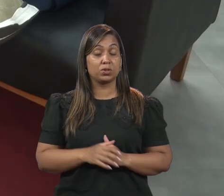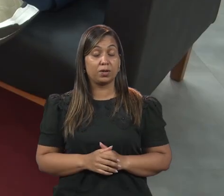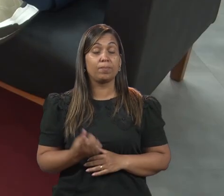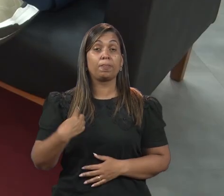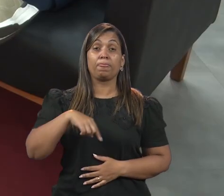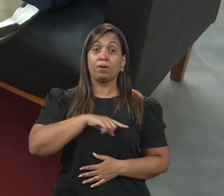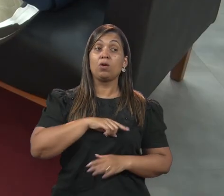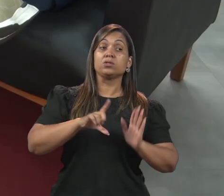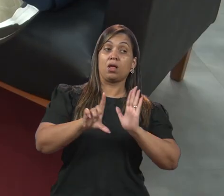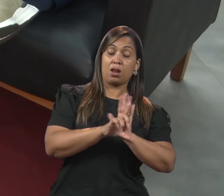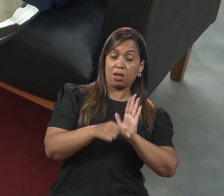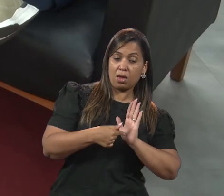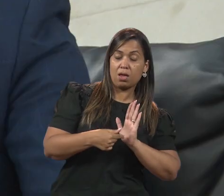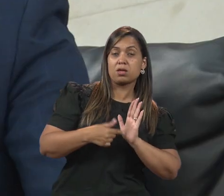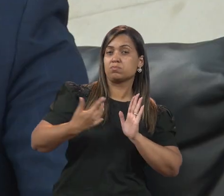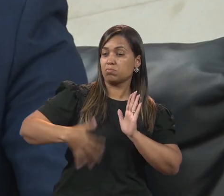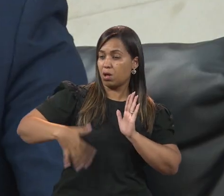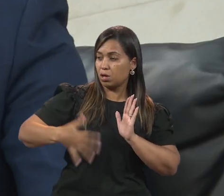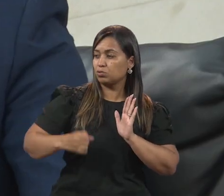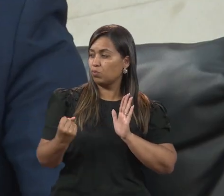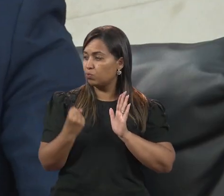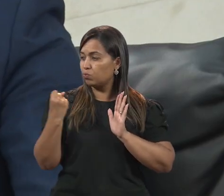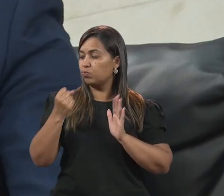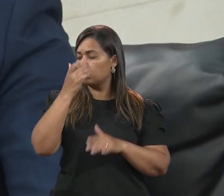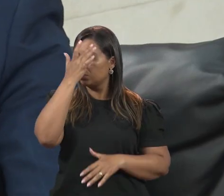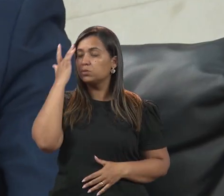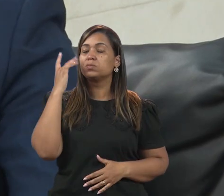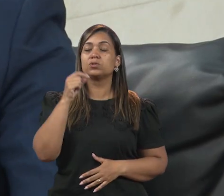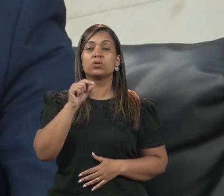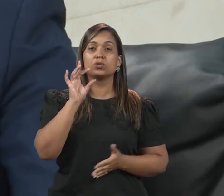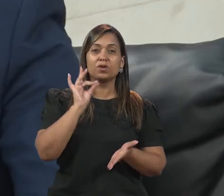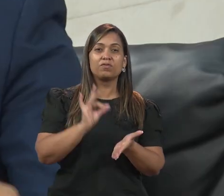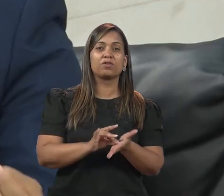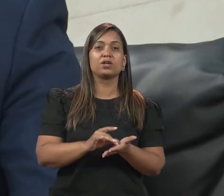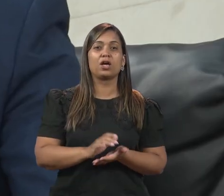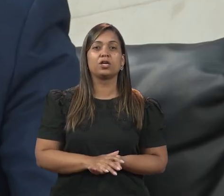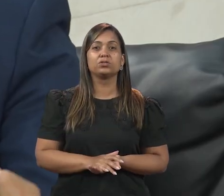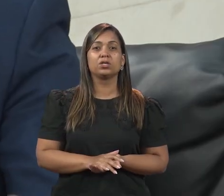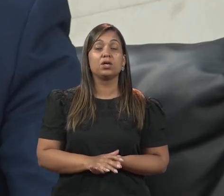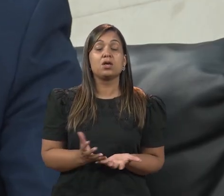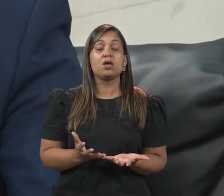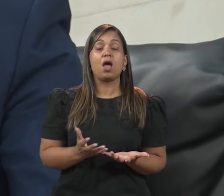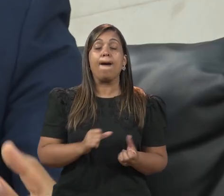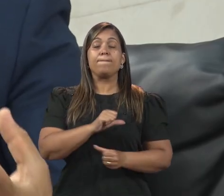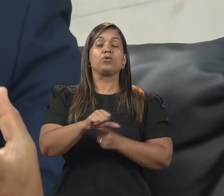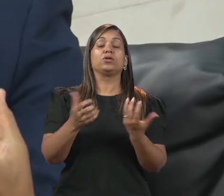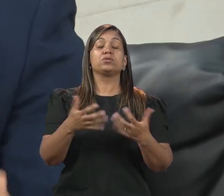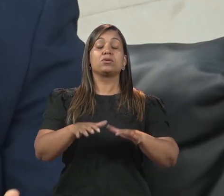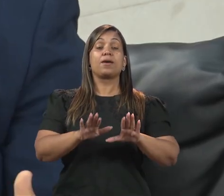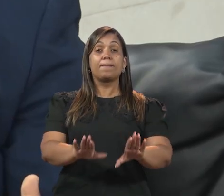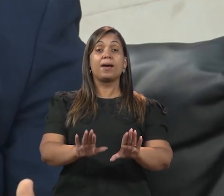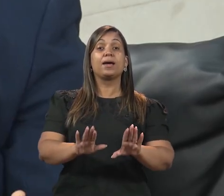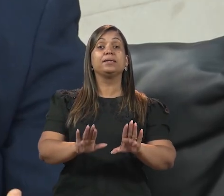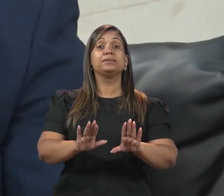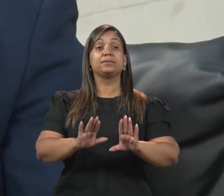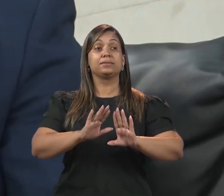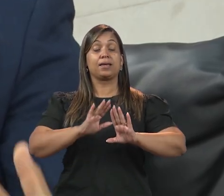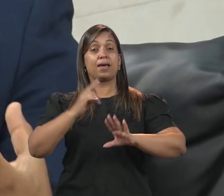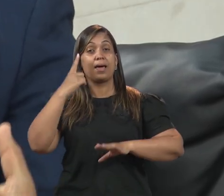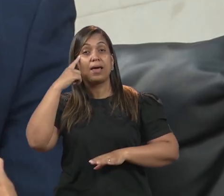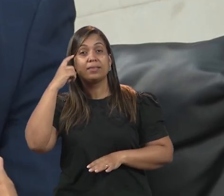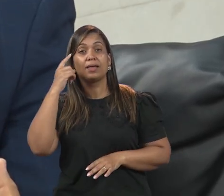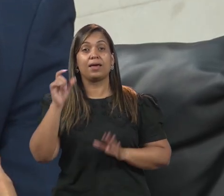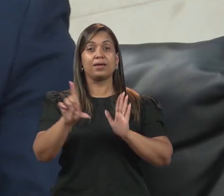que ter leis mais enérgicas para aqueles que são agressores de fato e não desejam uma mudança. Mas a ideia dessa lei é